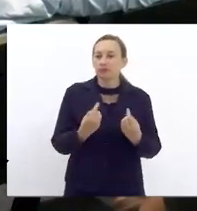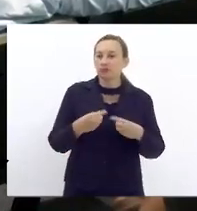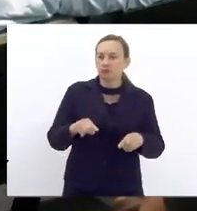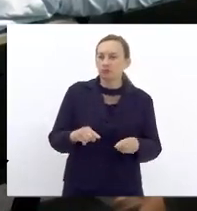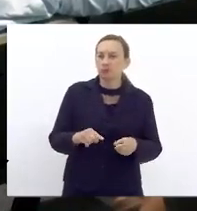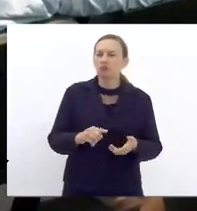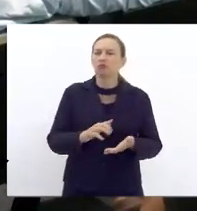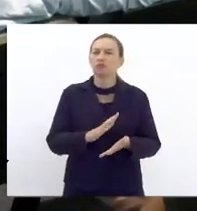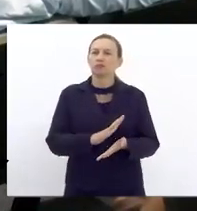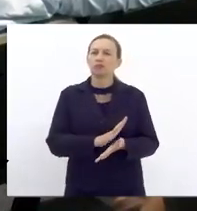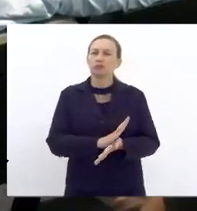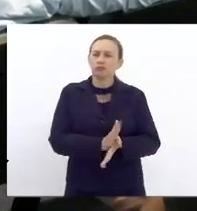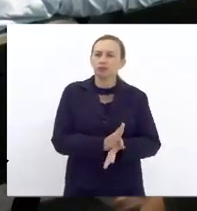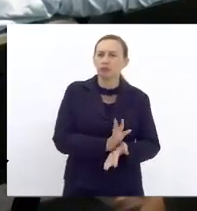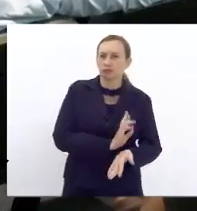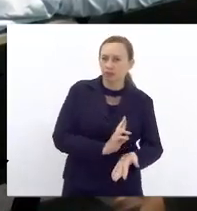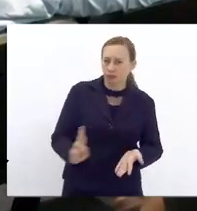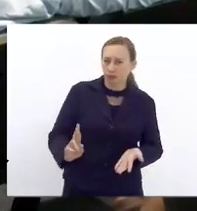discriminações